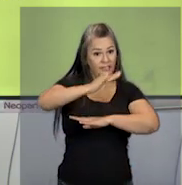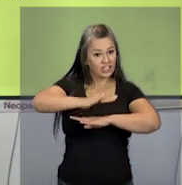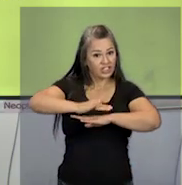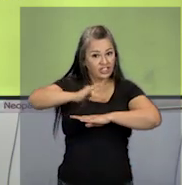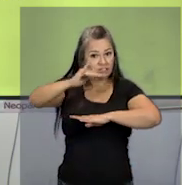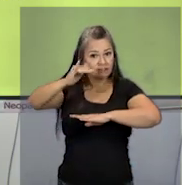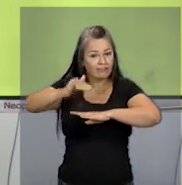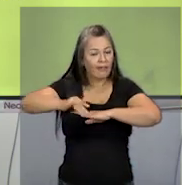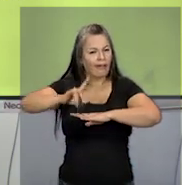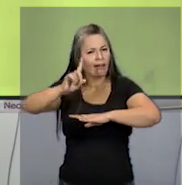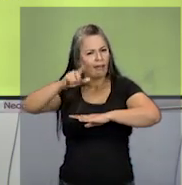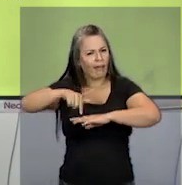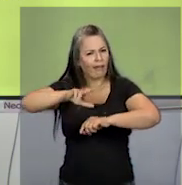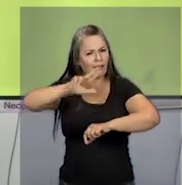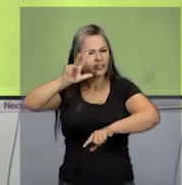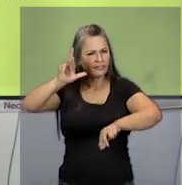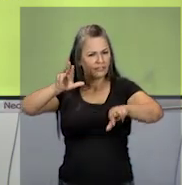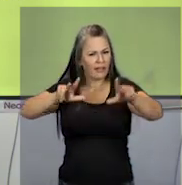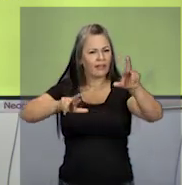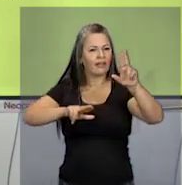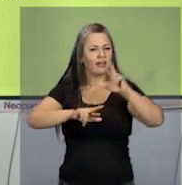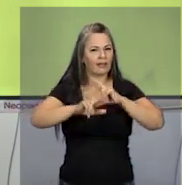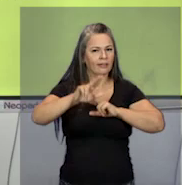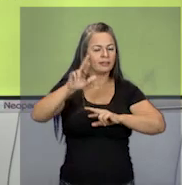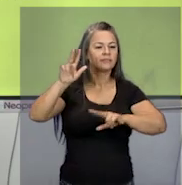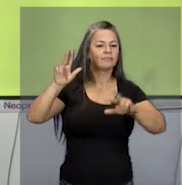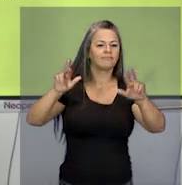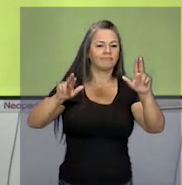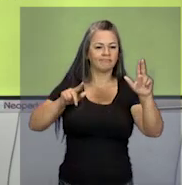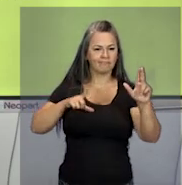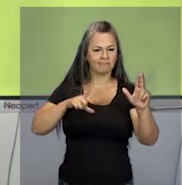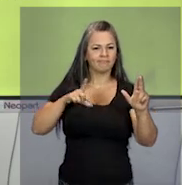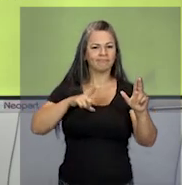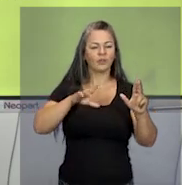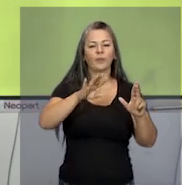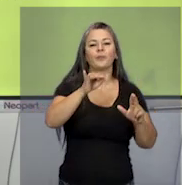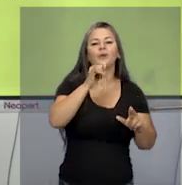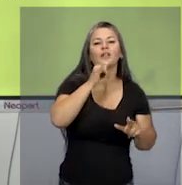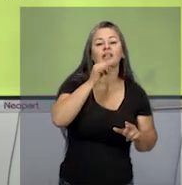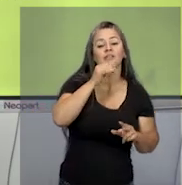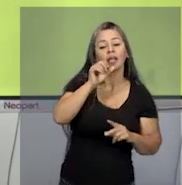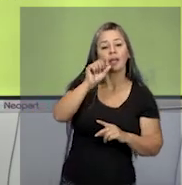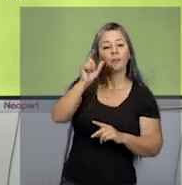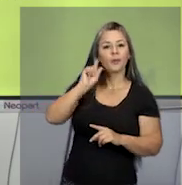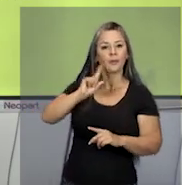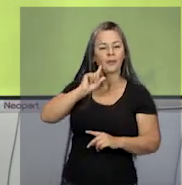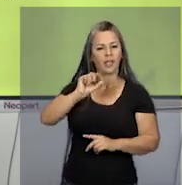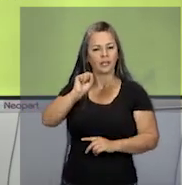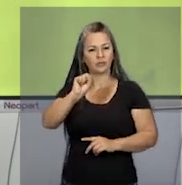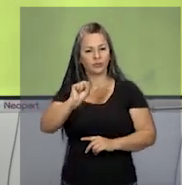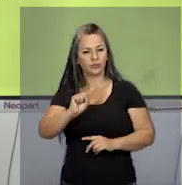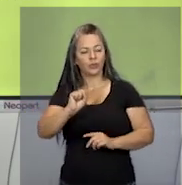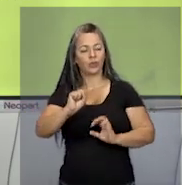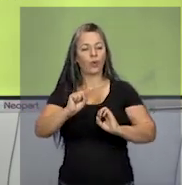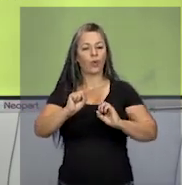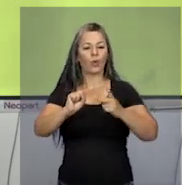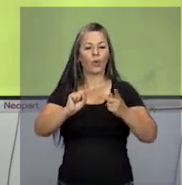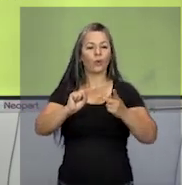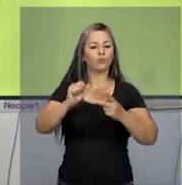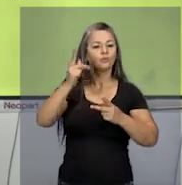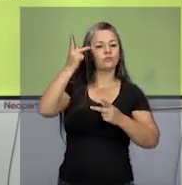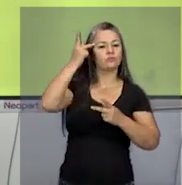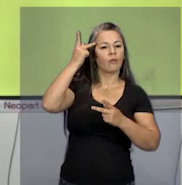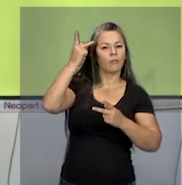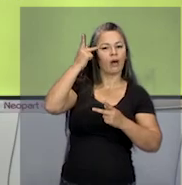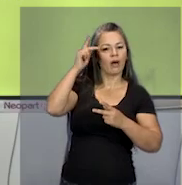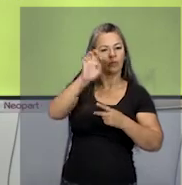então você tem altitudes, cadeias montanhosas aí no sul de Minas, região de São Paulo, Rio de Janeiro,